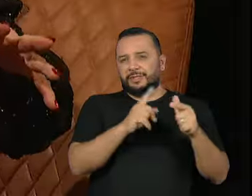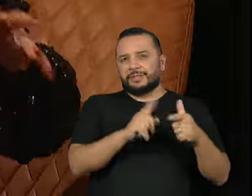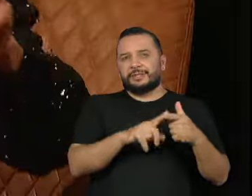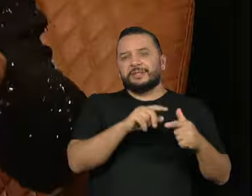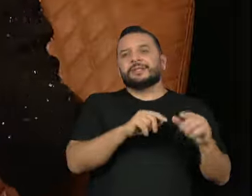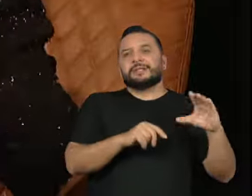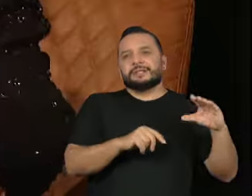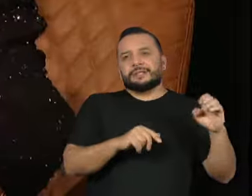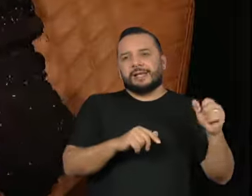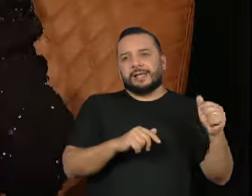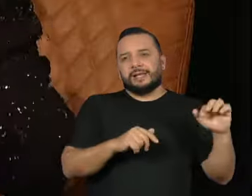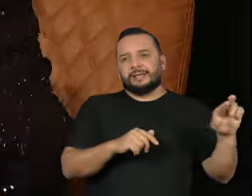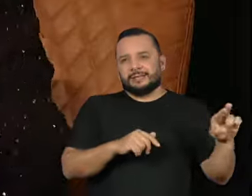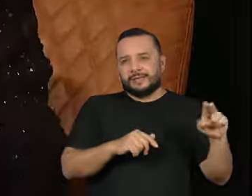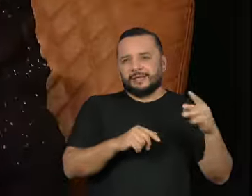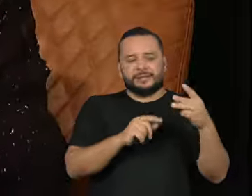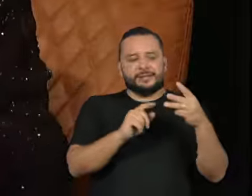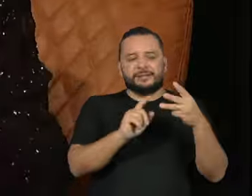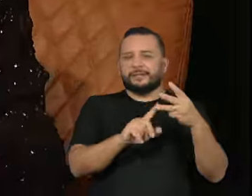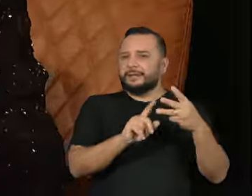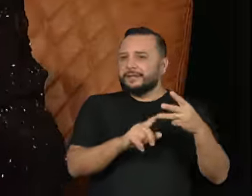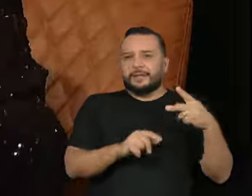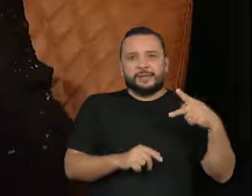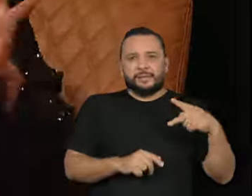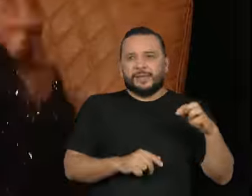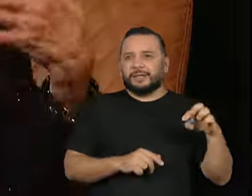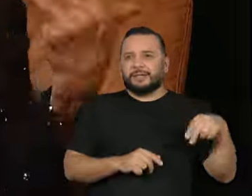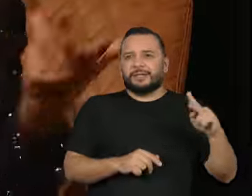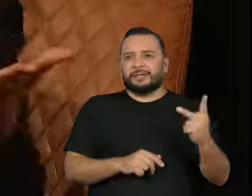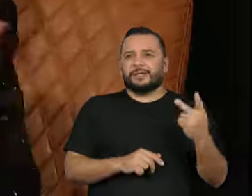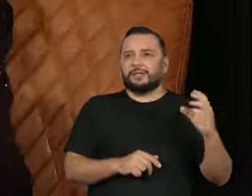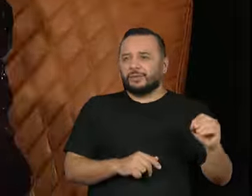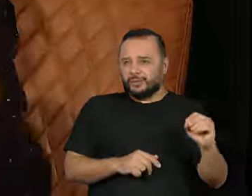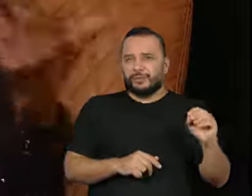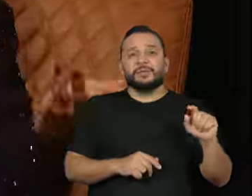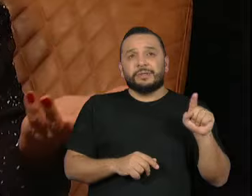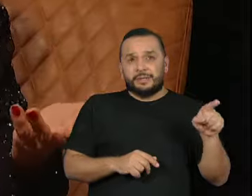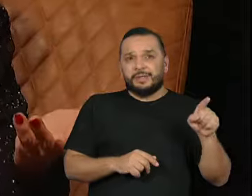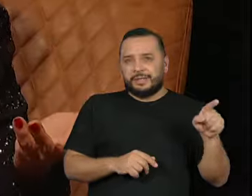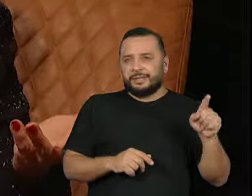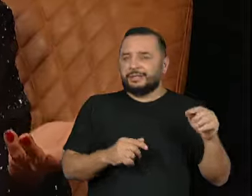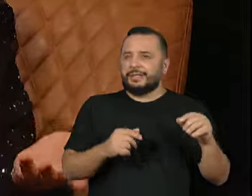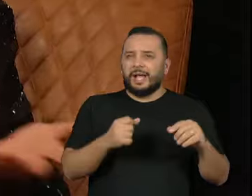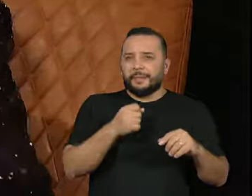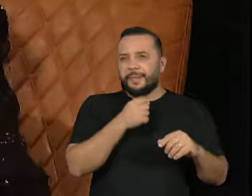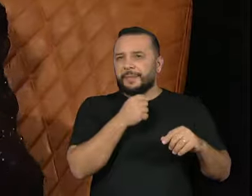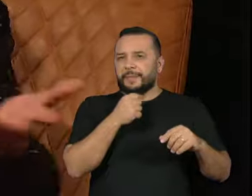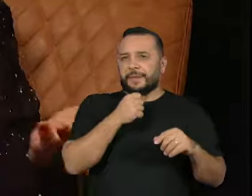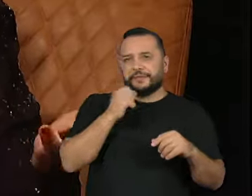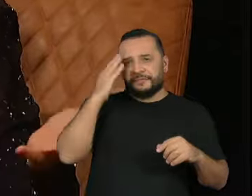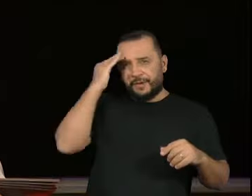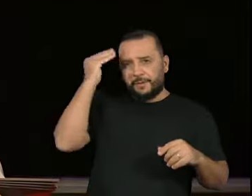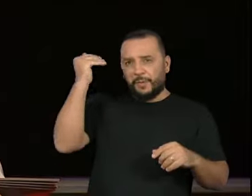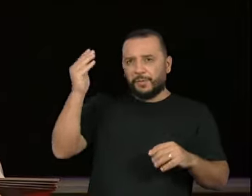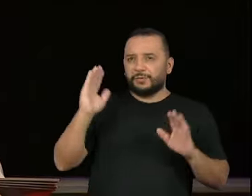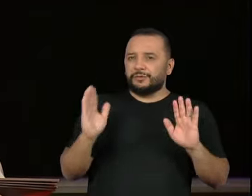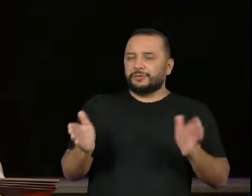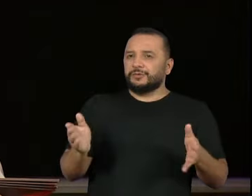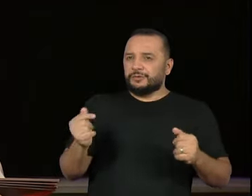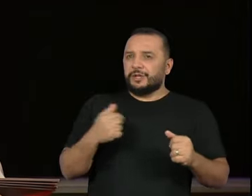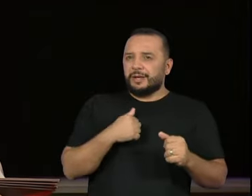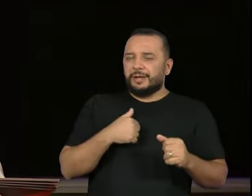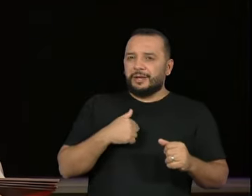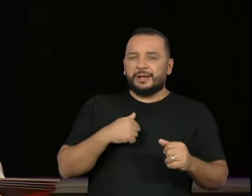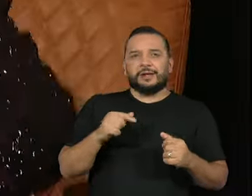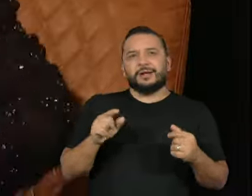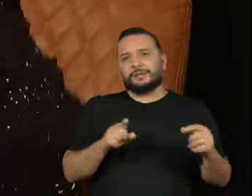César Camargo, estava o Pedrinho. E as canjas é que te davam, os grandes cantores, né? Passaram por isso, né? Cantar na